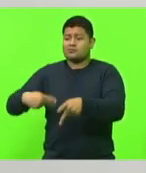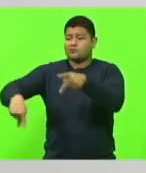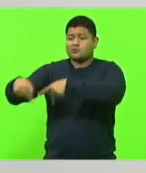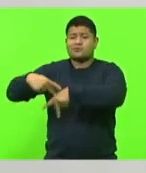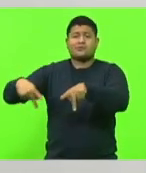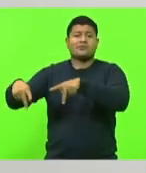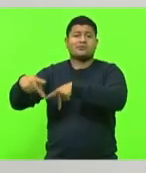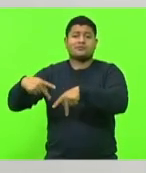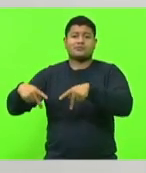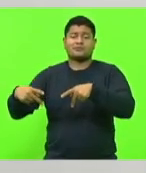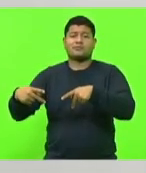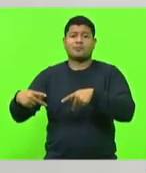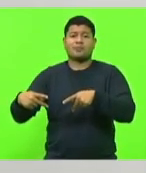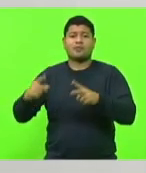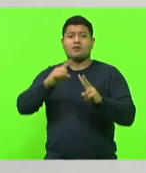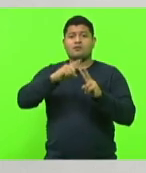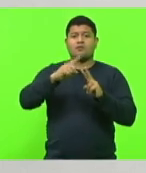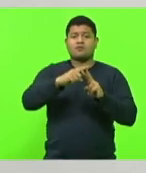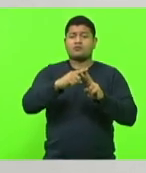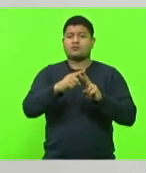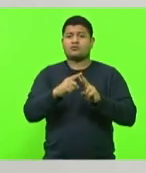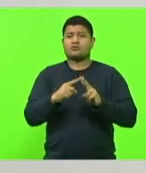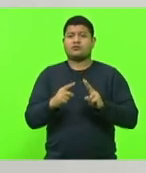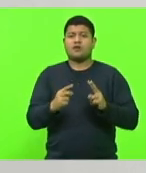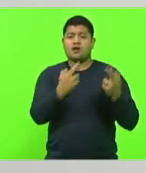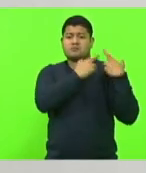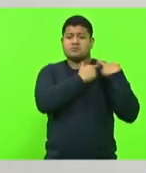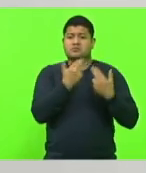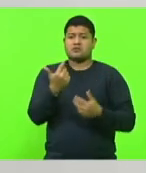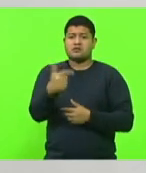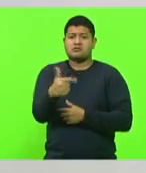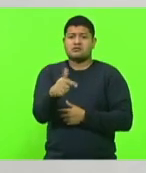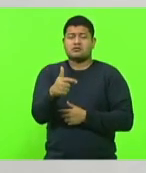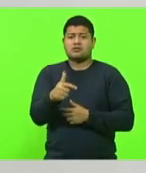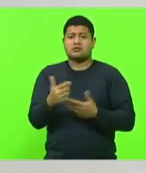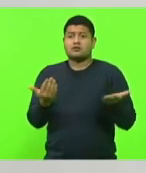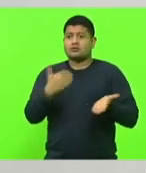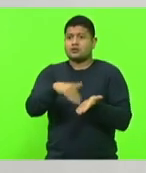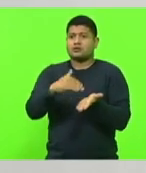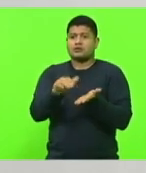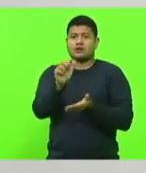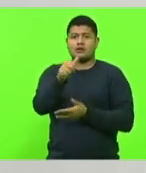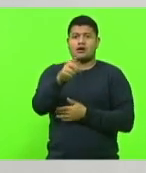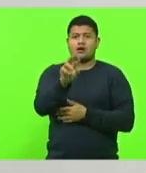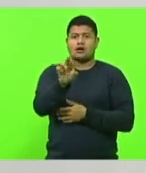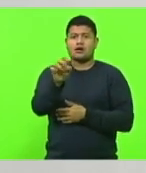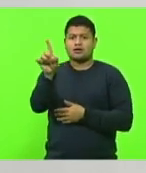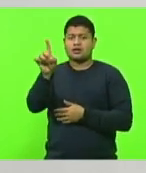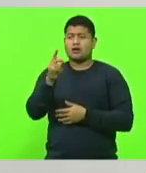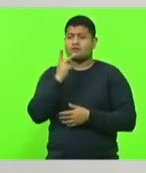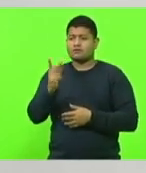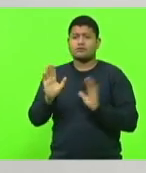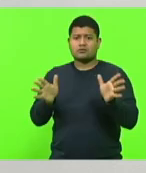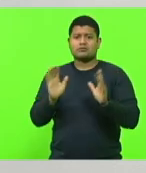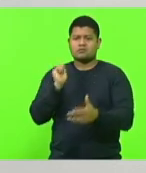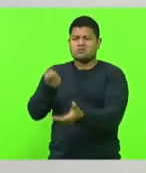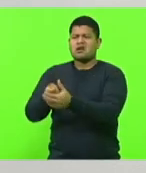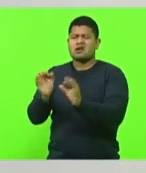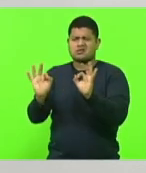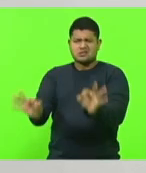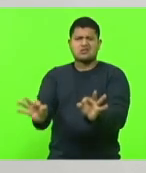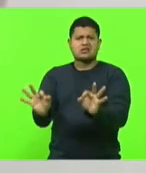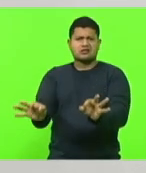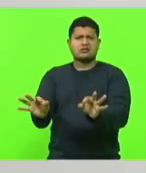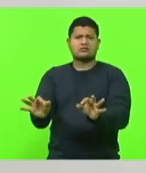Nesse jogo de empurra, empurra, o secretário André Mota diz que não, está tudo certo, não devo nada.